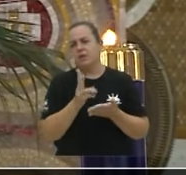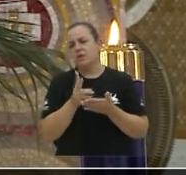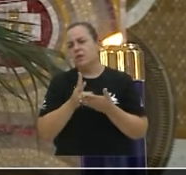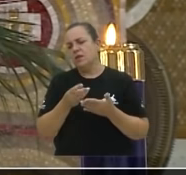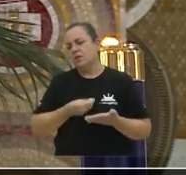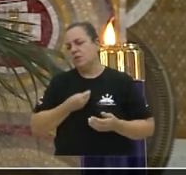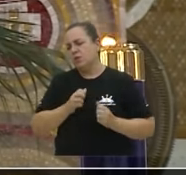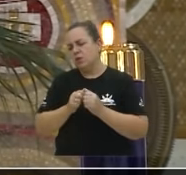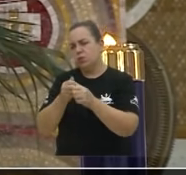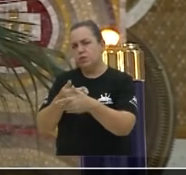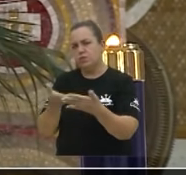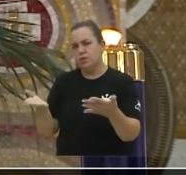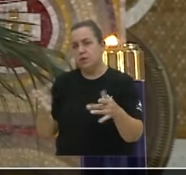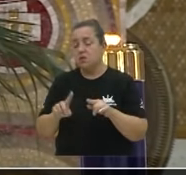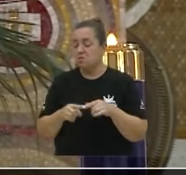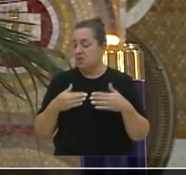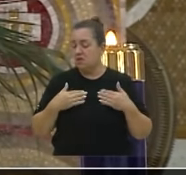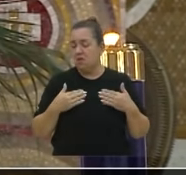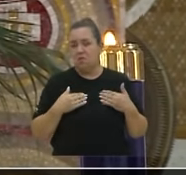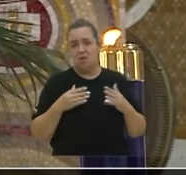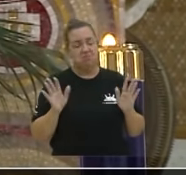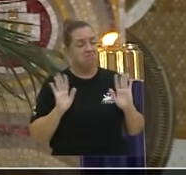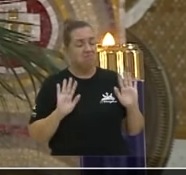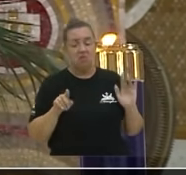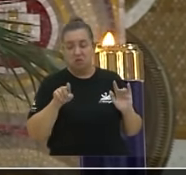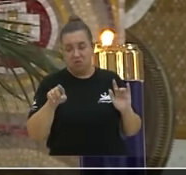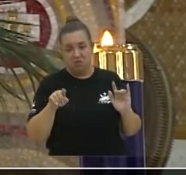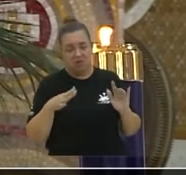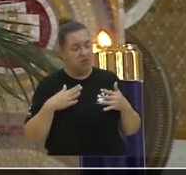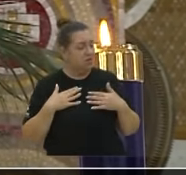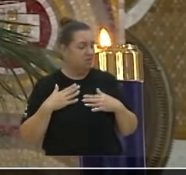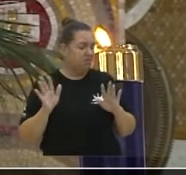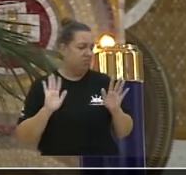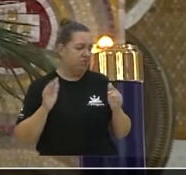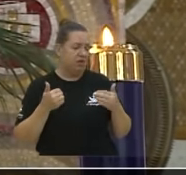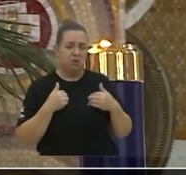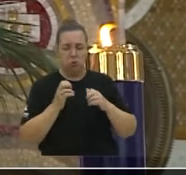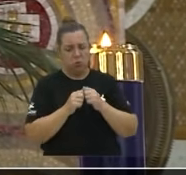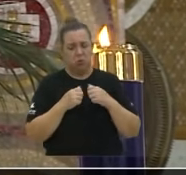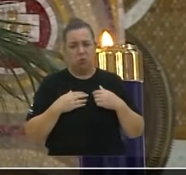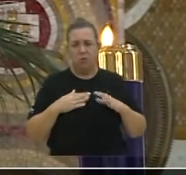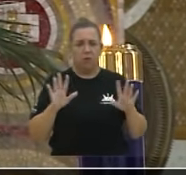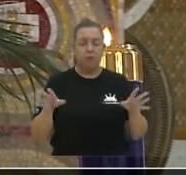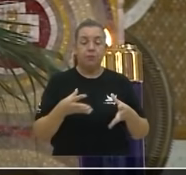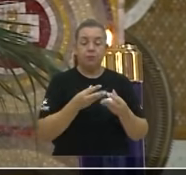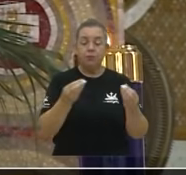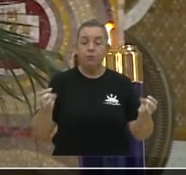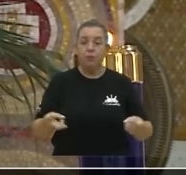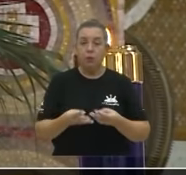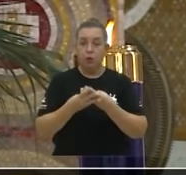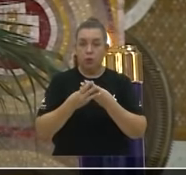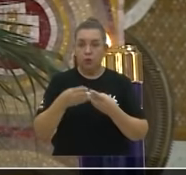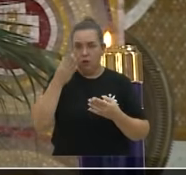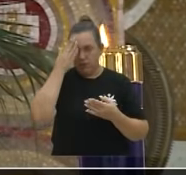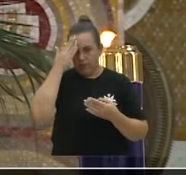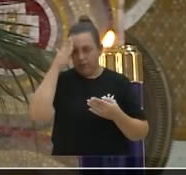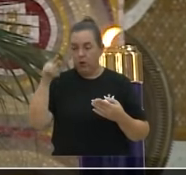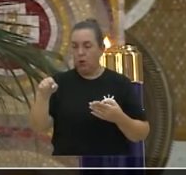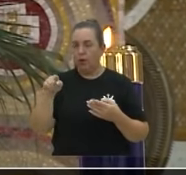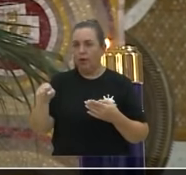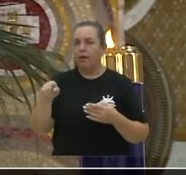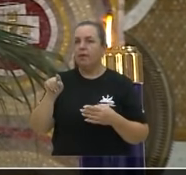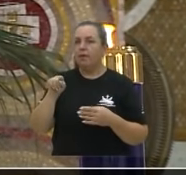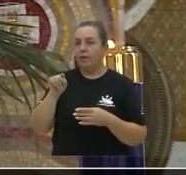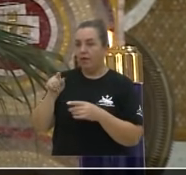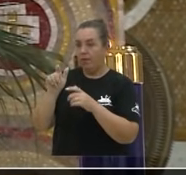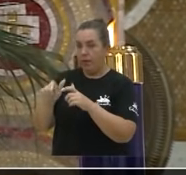convosco, enquanto a mim, nem sempre me tereis. Muitos judeus, tendo sabido que Jesus estava em Betânia, foram